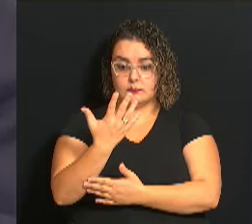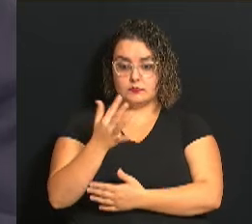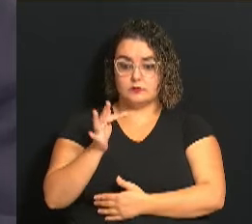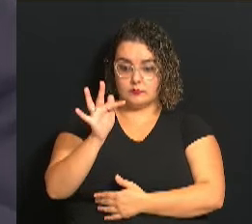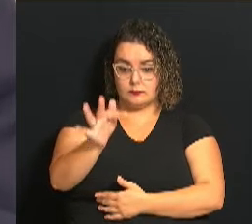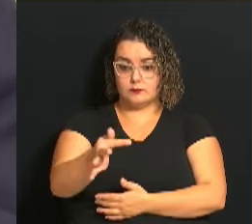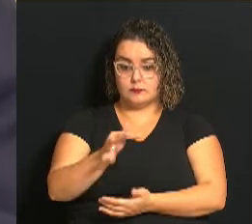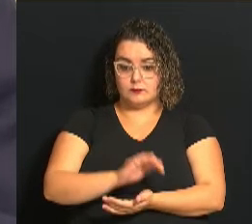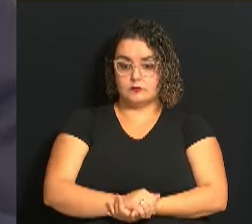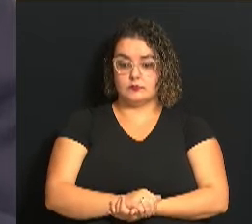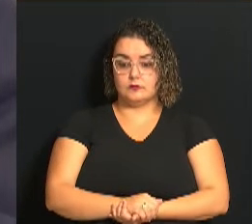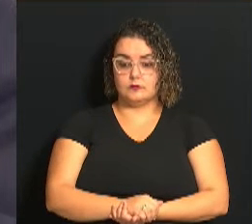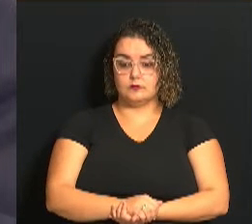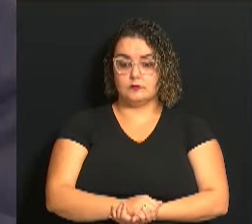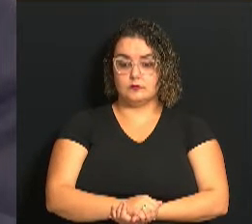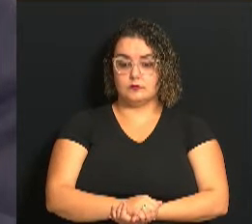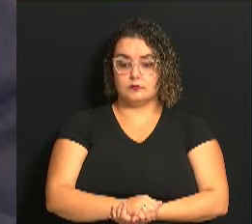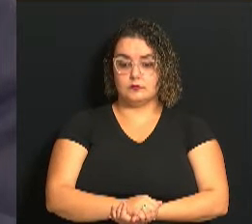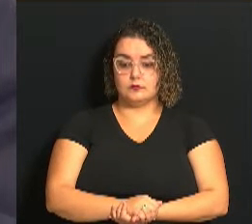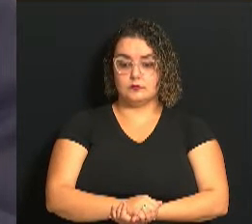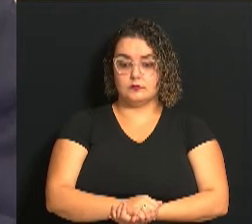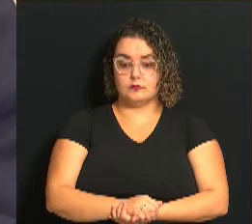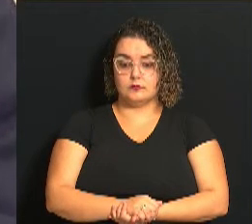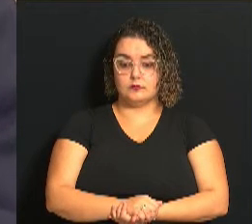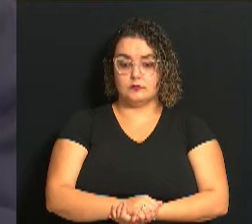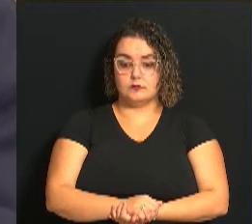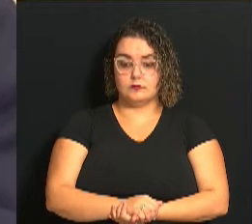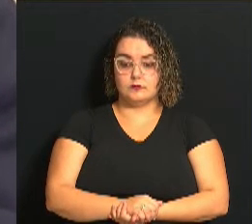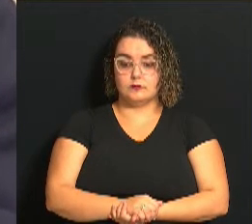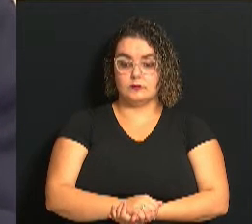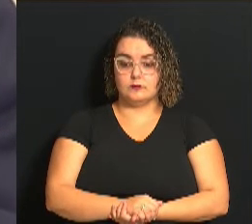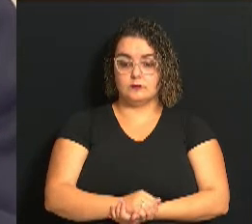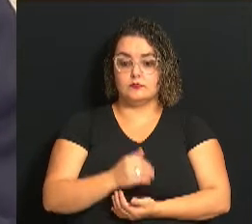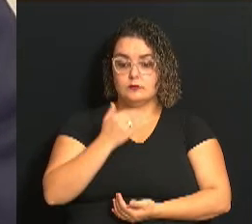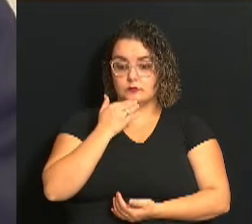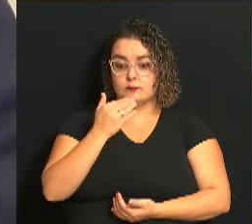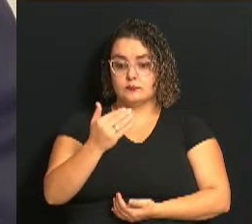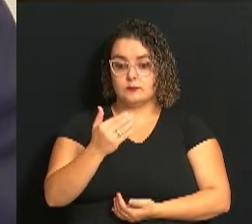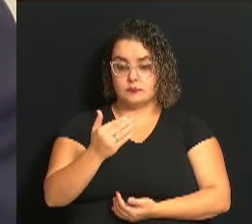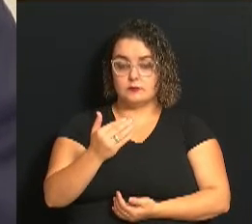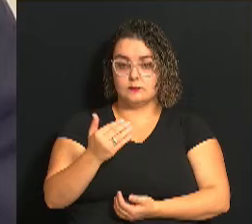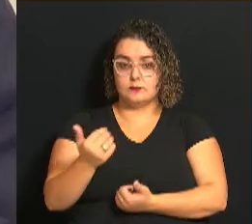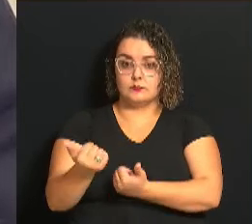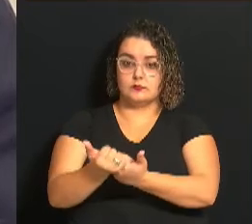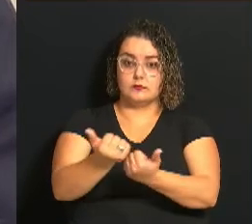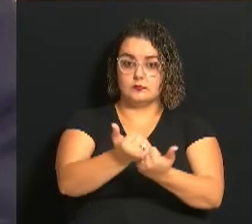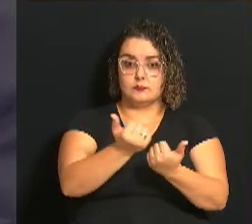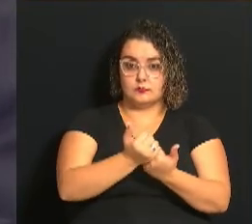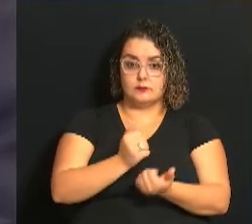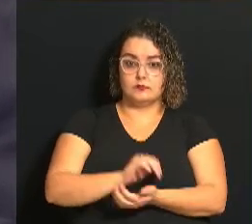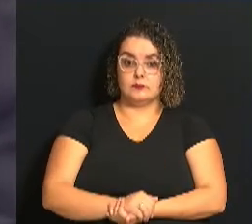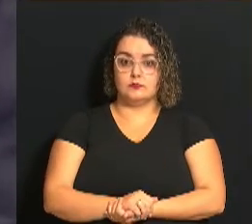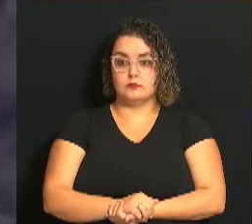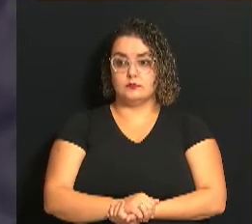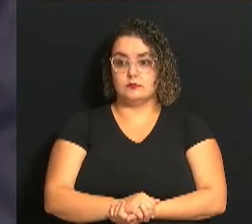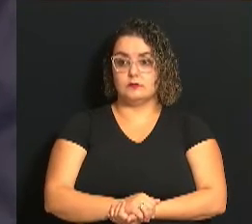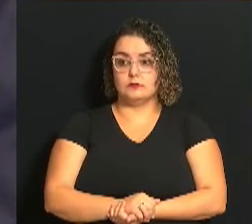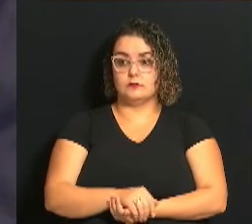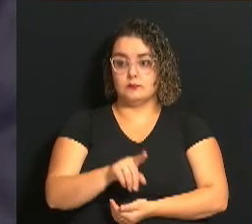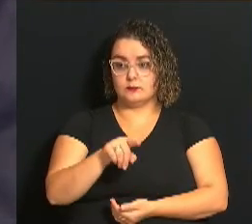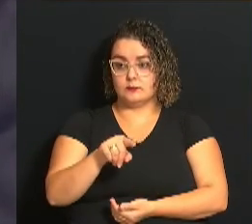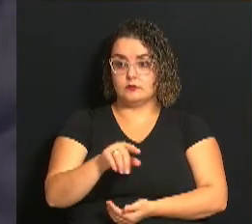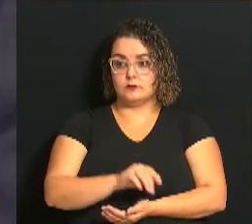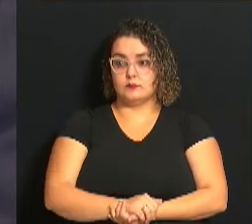Então, basicamente, a solicitação desses cargos é basicamente dessa necessidade. Acho que